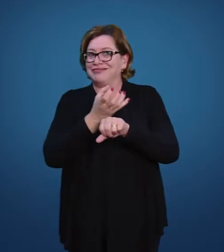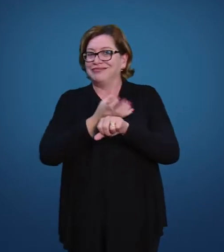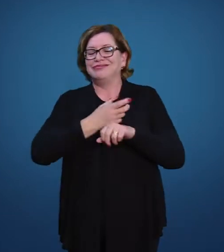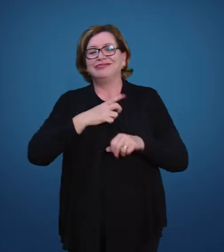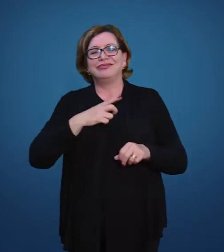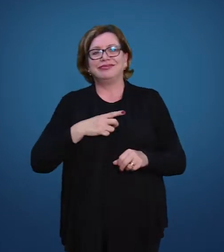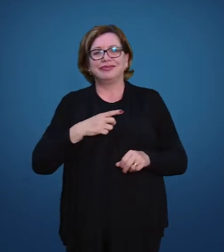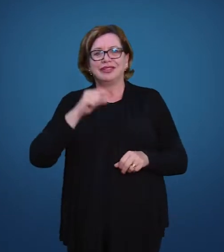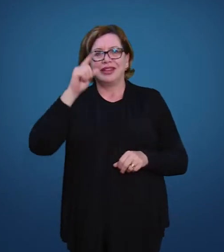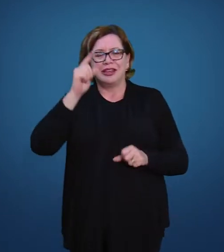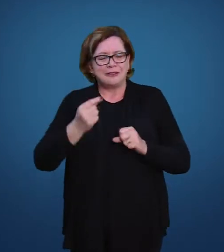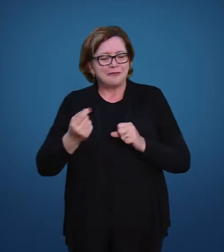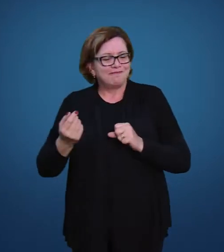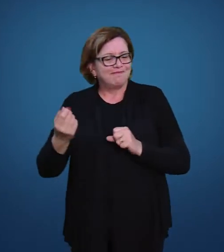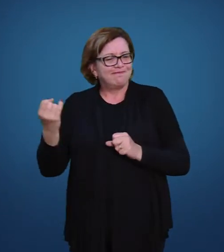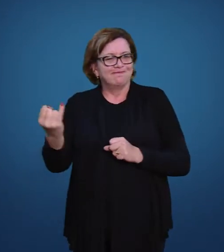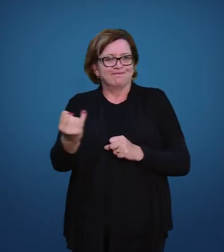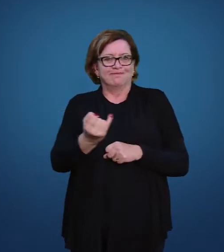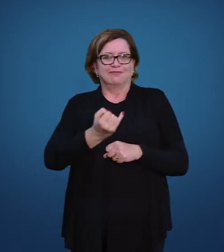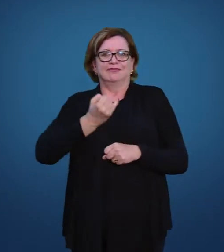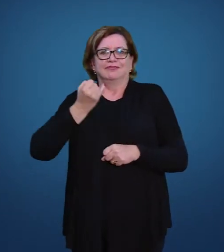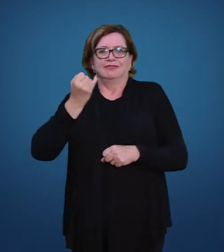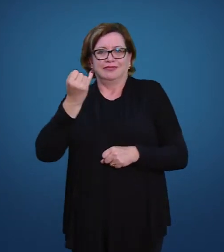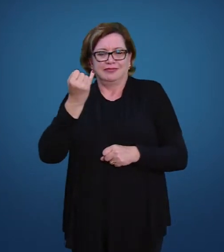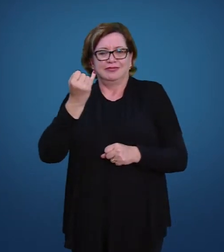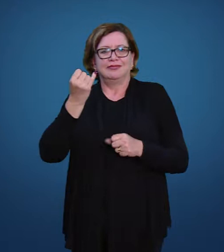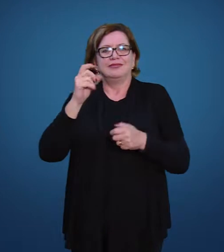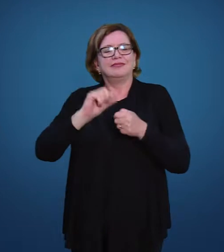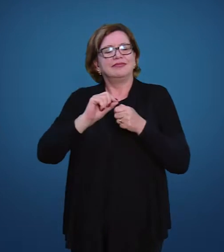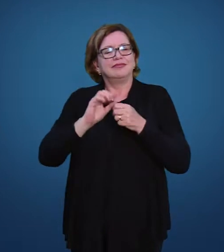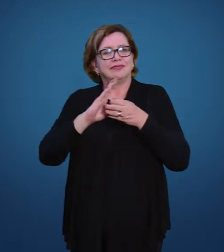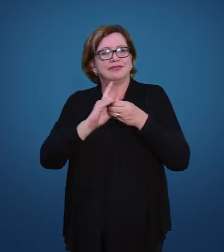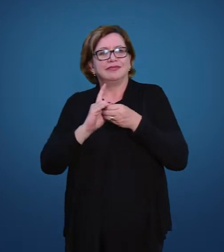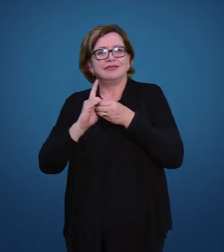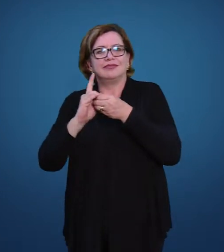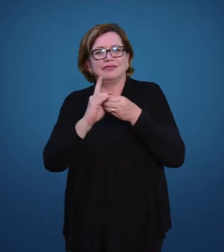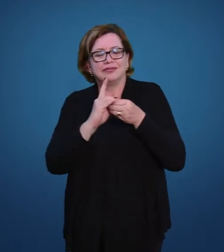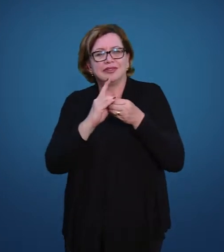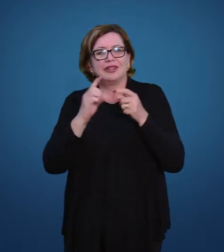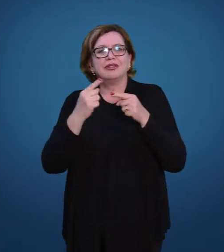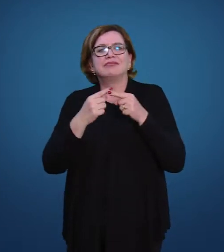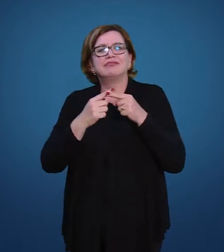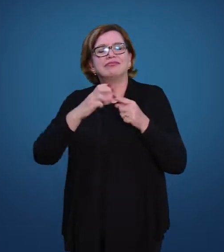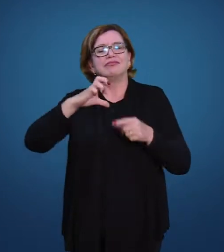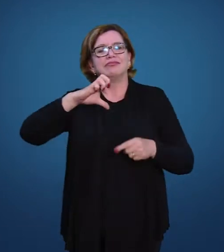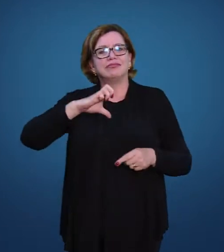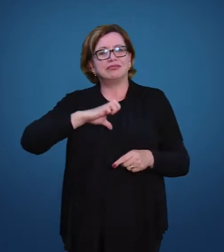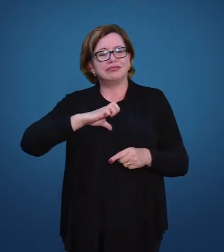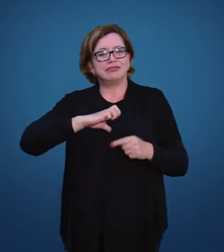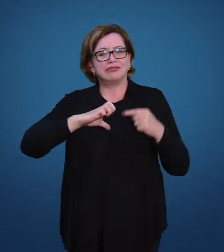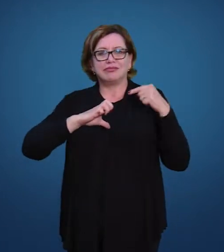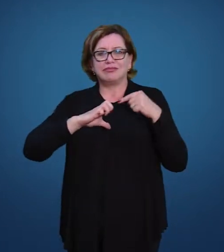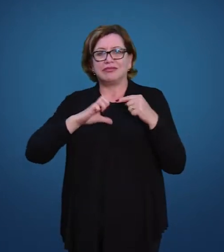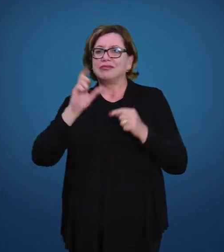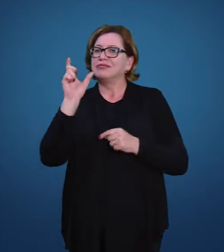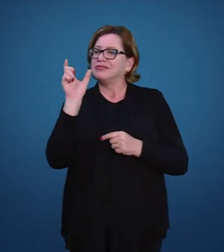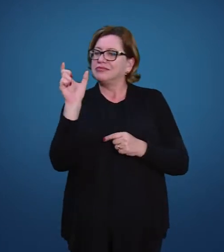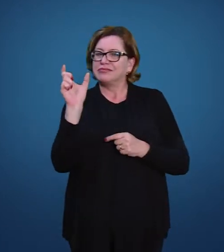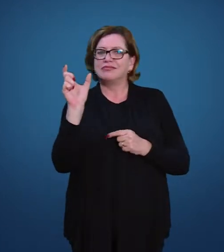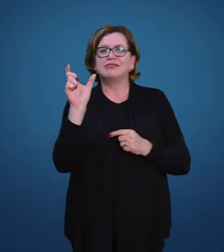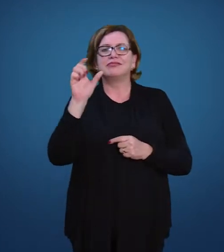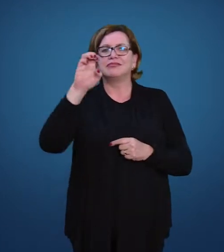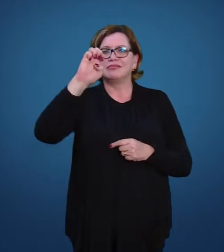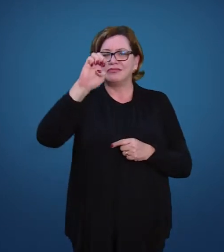é fundamental para o exercício da democracia. O que é a ética? A palavra ética